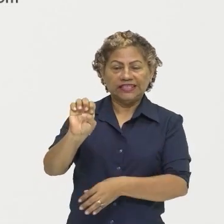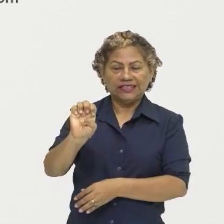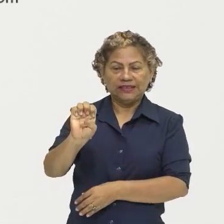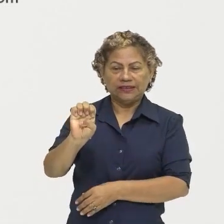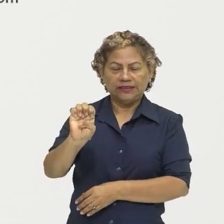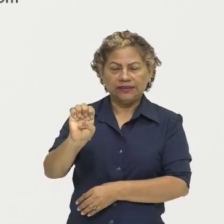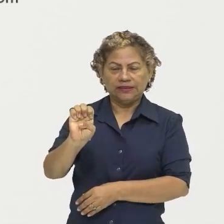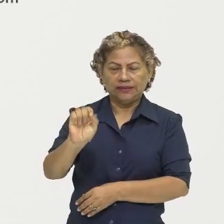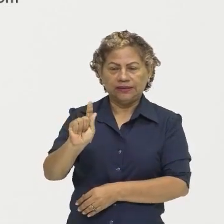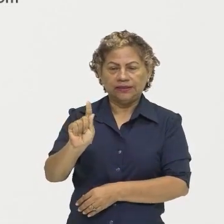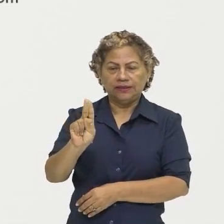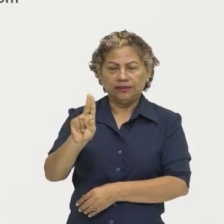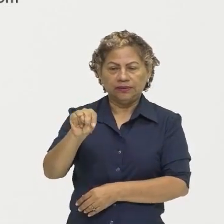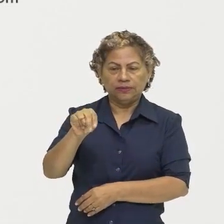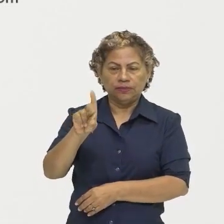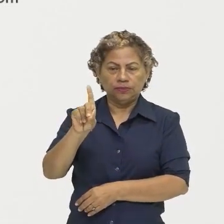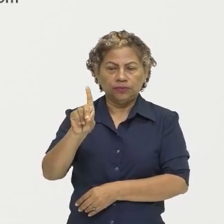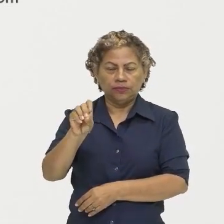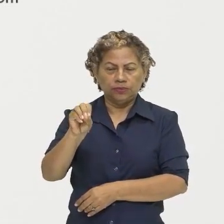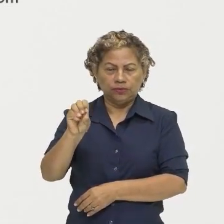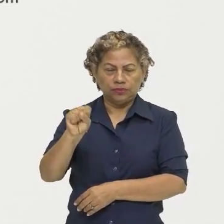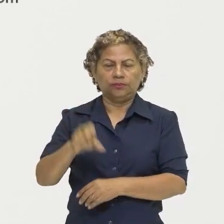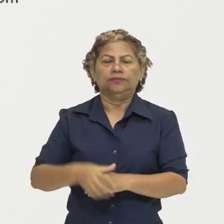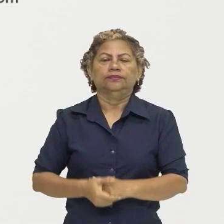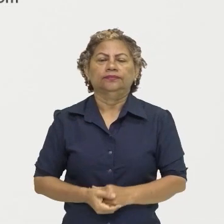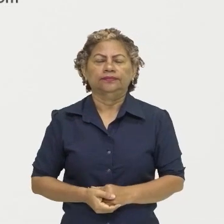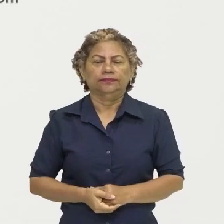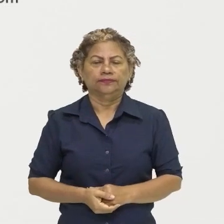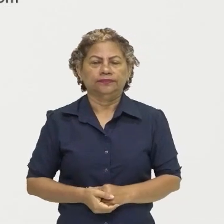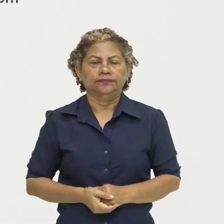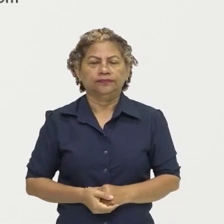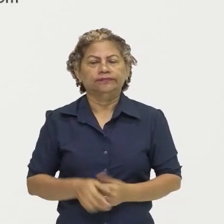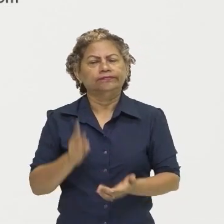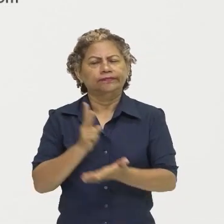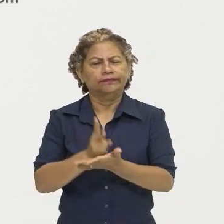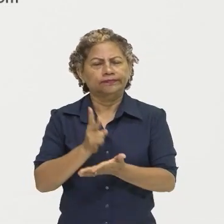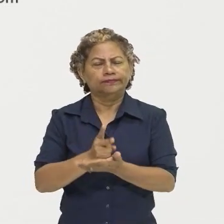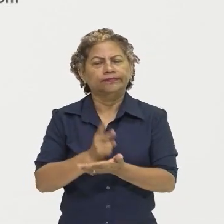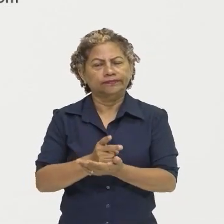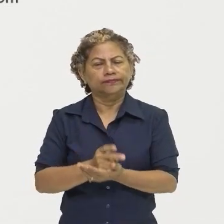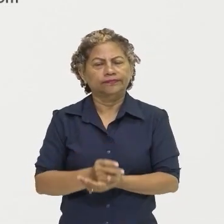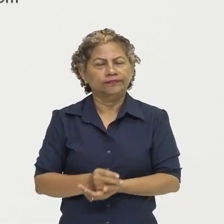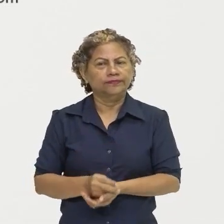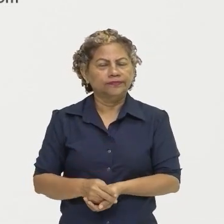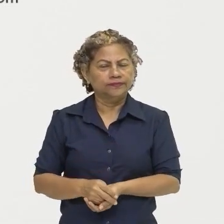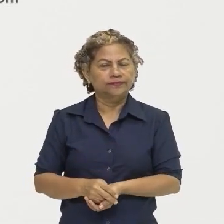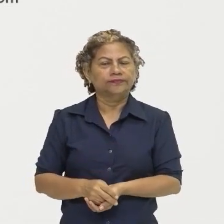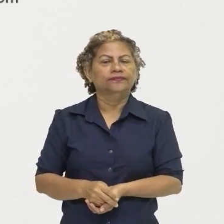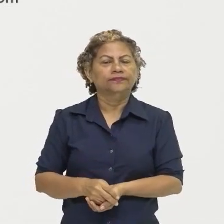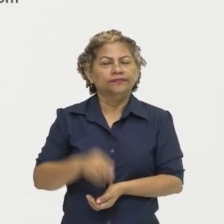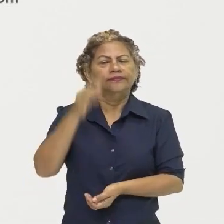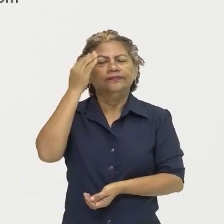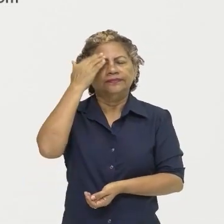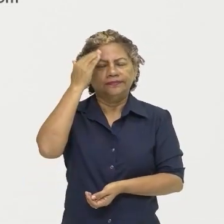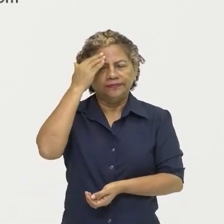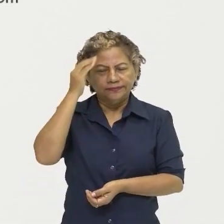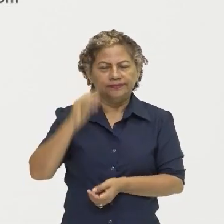falar e representar a grandeza escalar, é aquela que fica